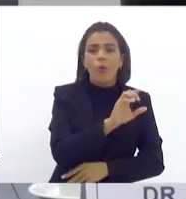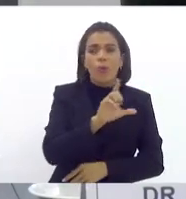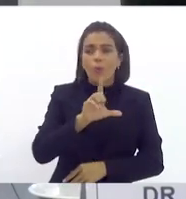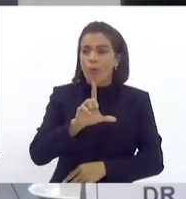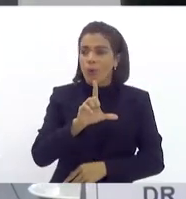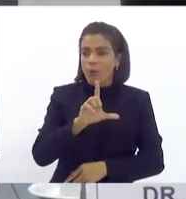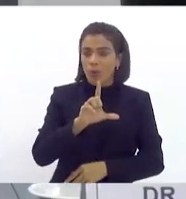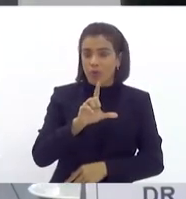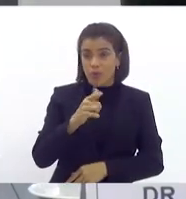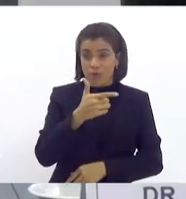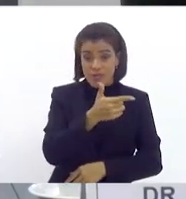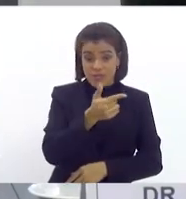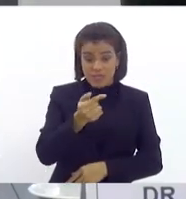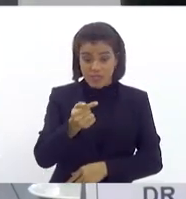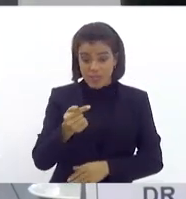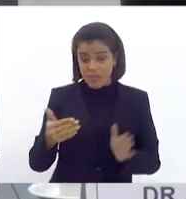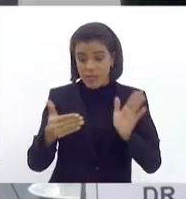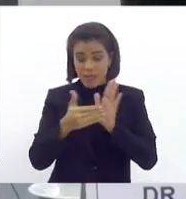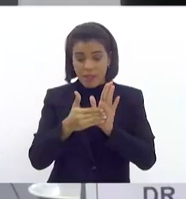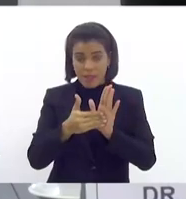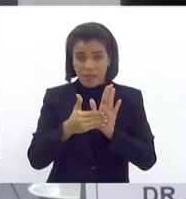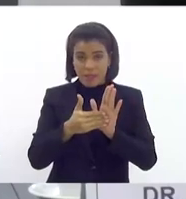27 até